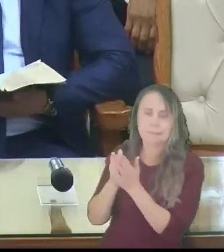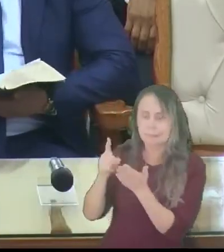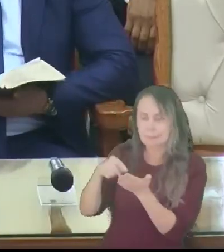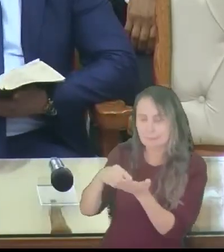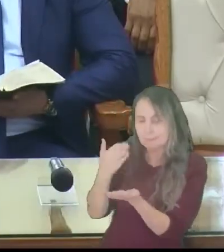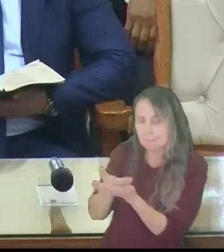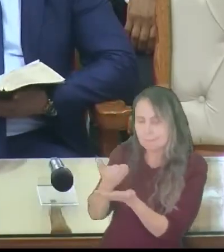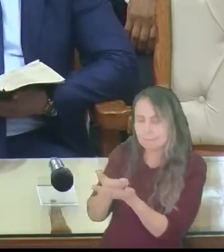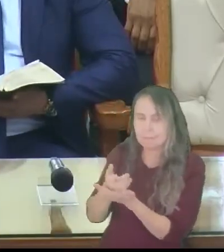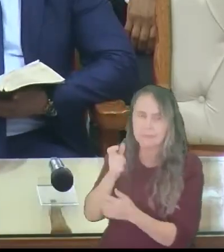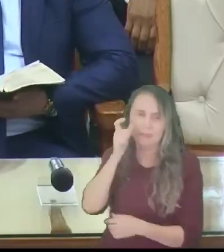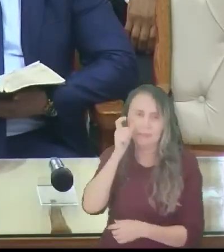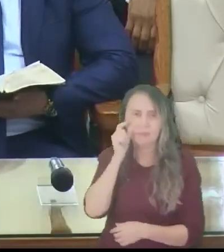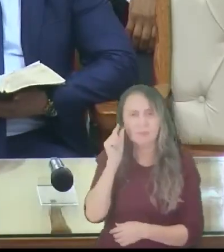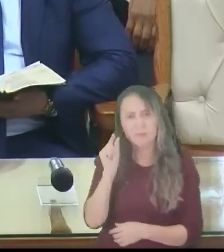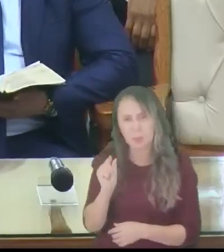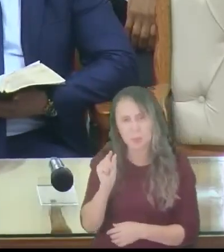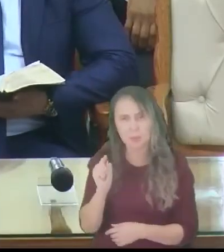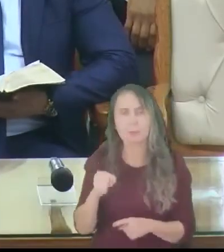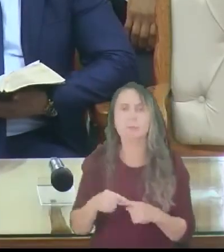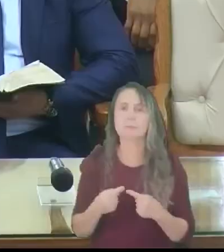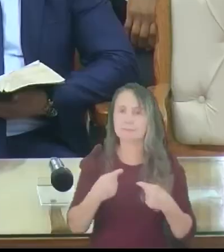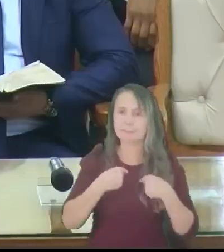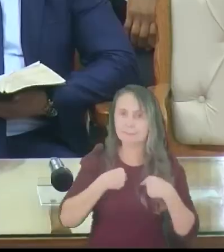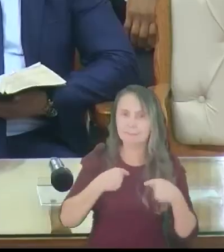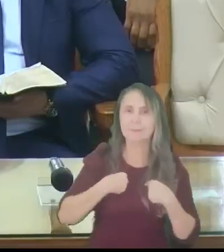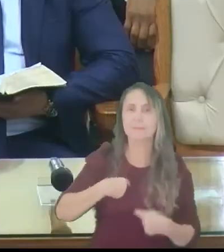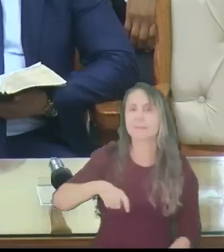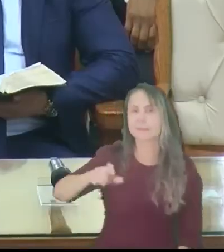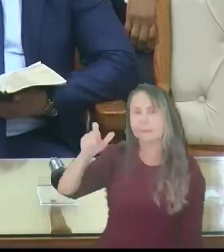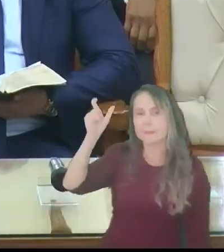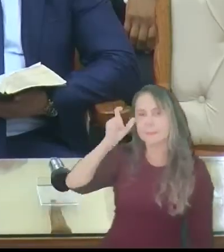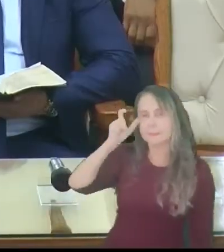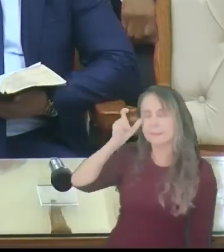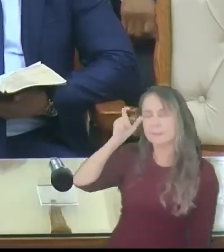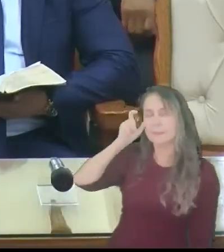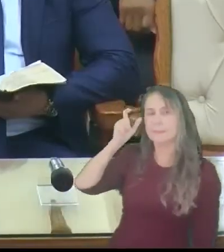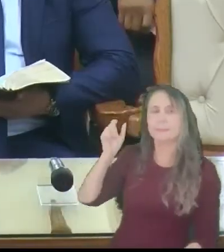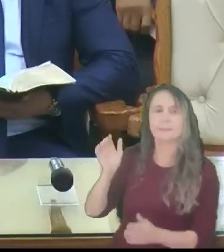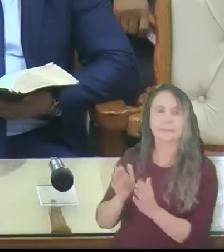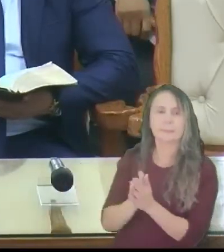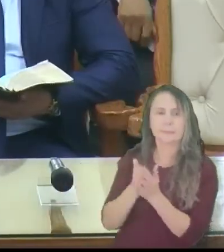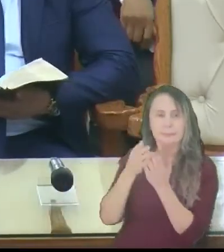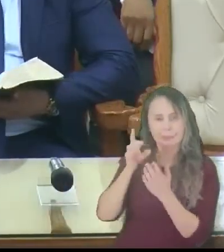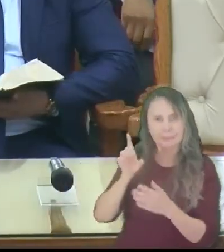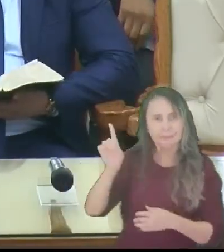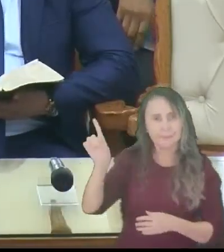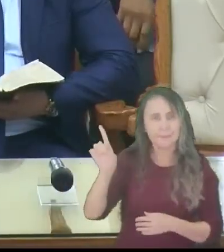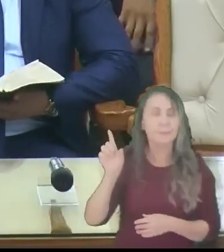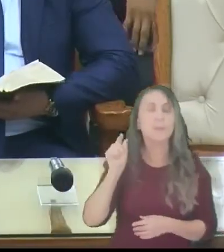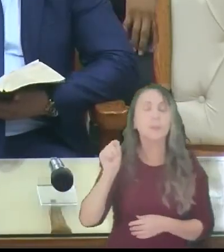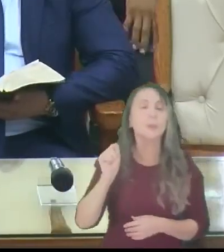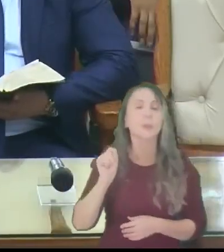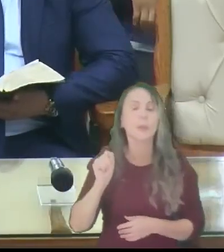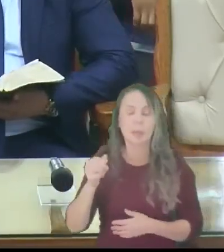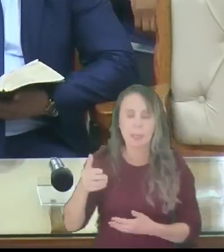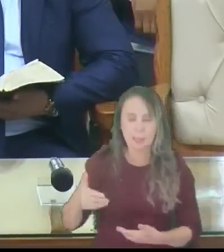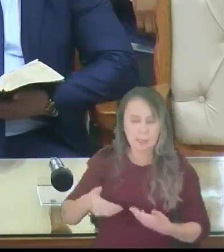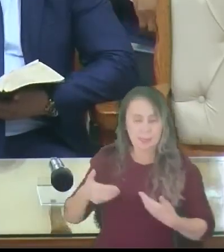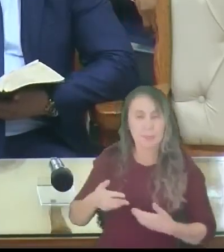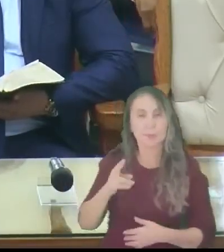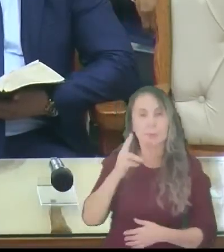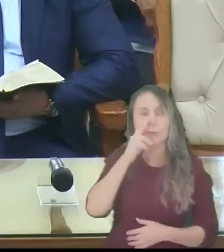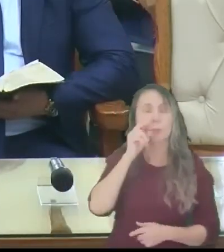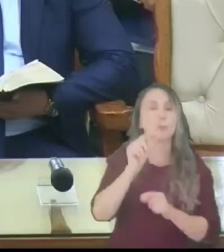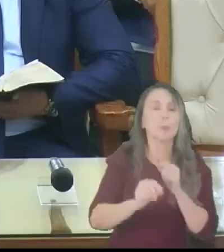grande. Mas eu sou interessado na palavra de Deus. O que sustenta a crente é a